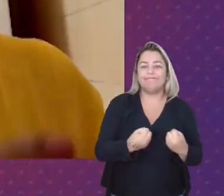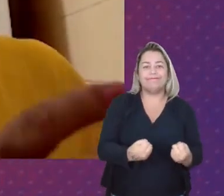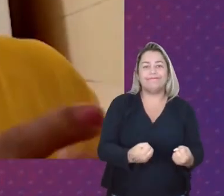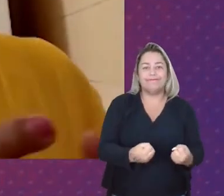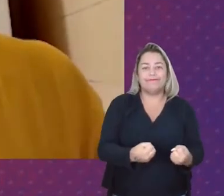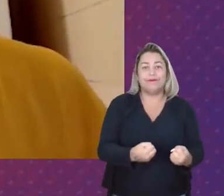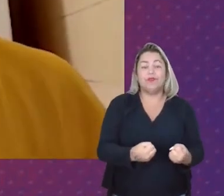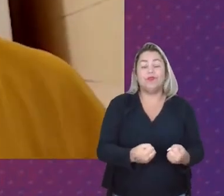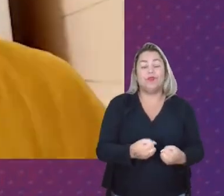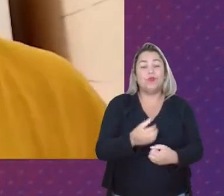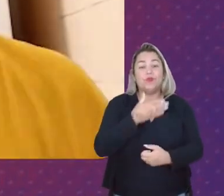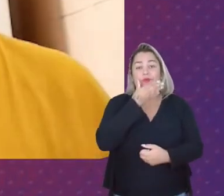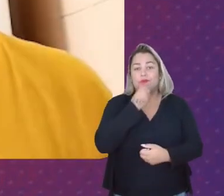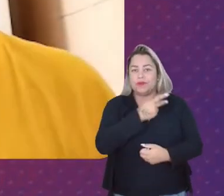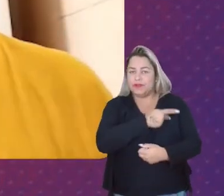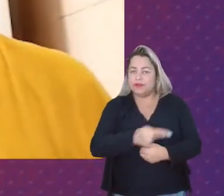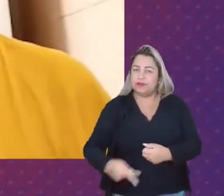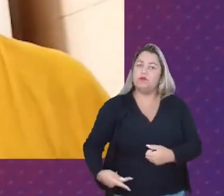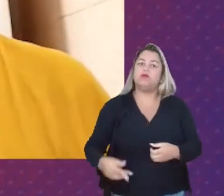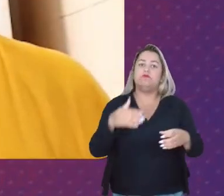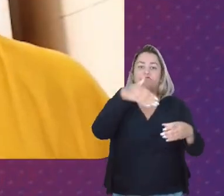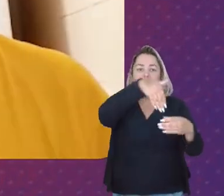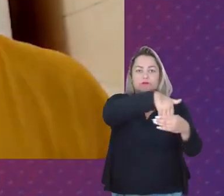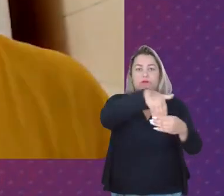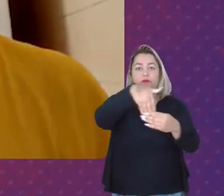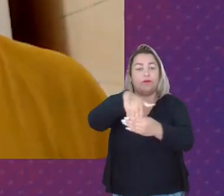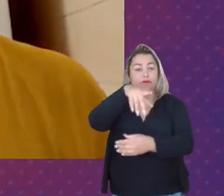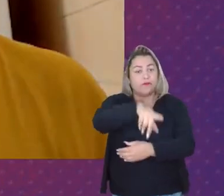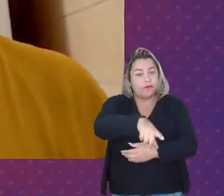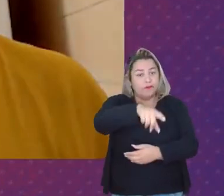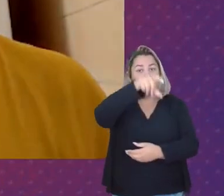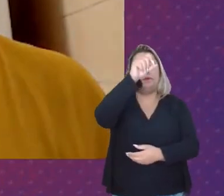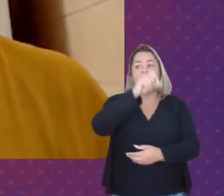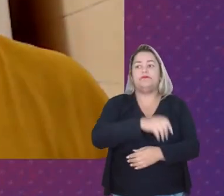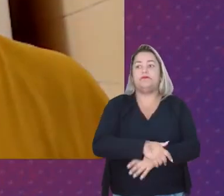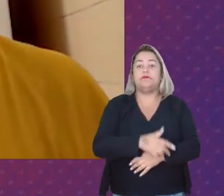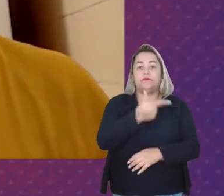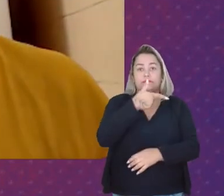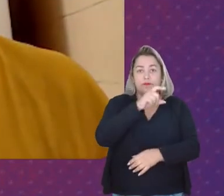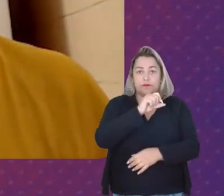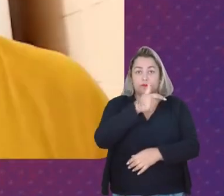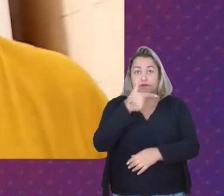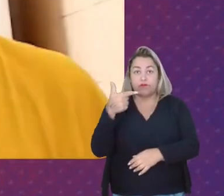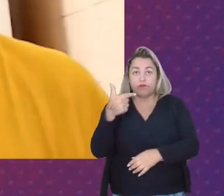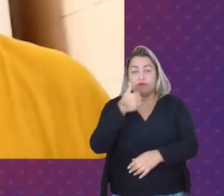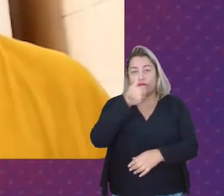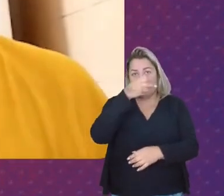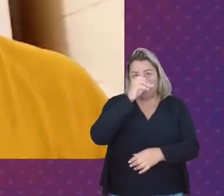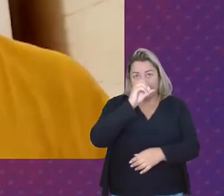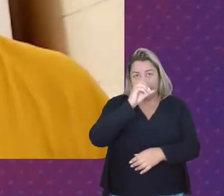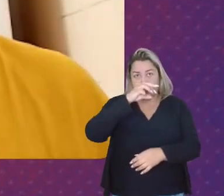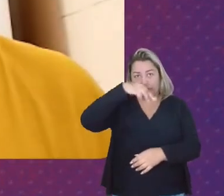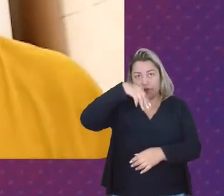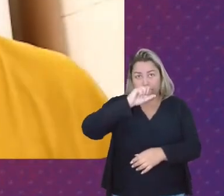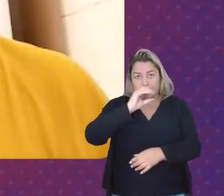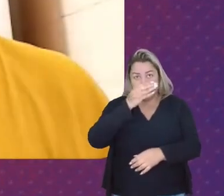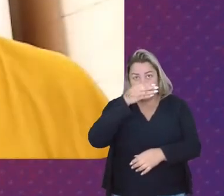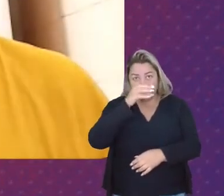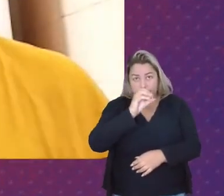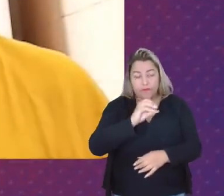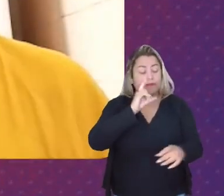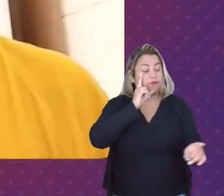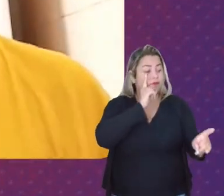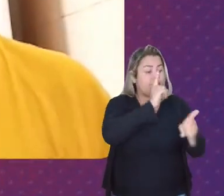que o presidente fosse eleito. Então, o ano passado, em 2022, no dia 10 de março, ele fez um encontro em